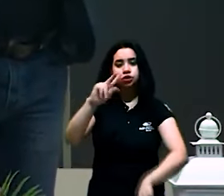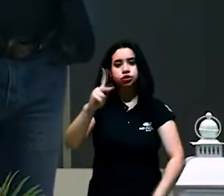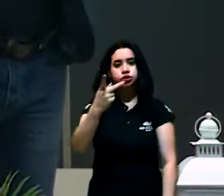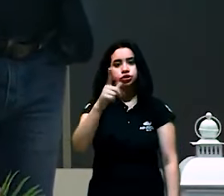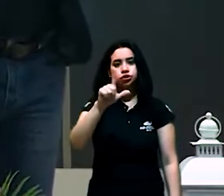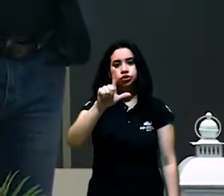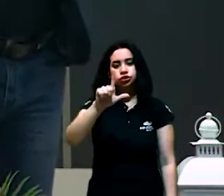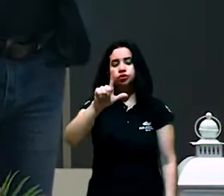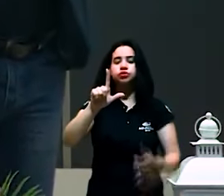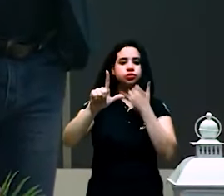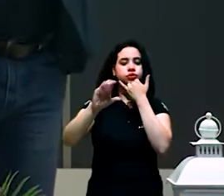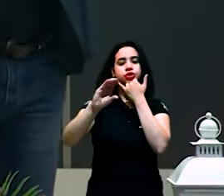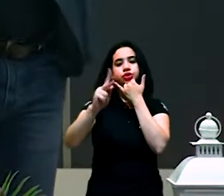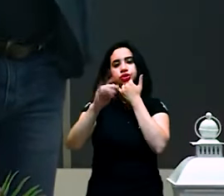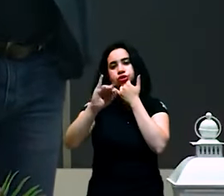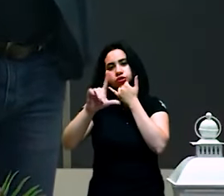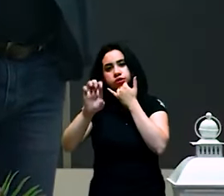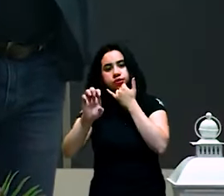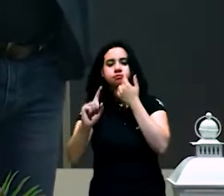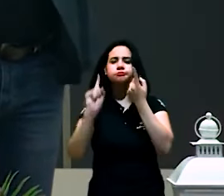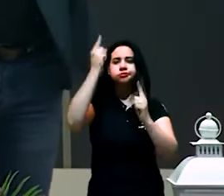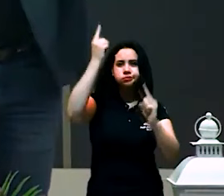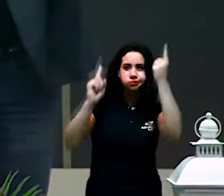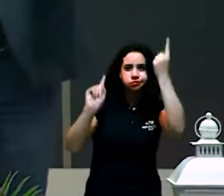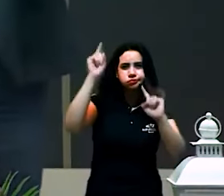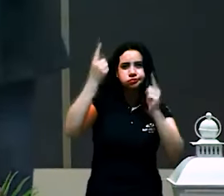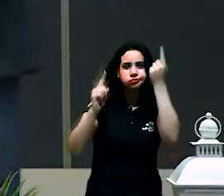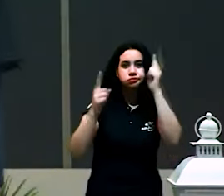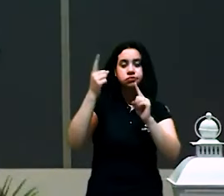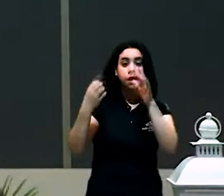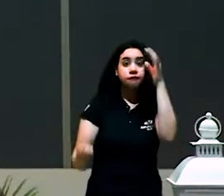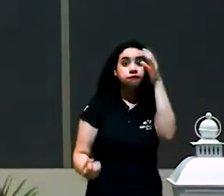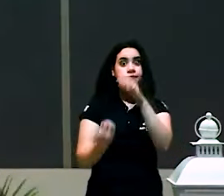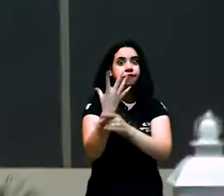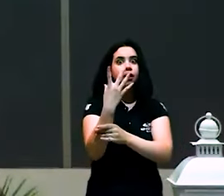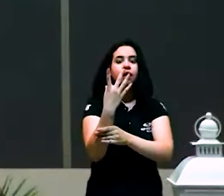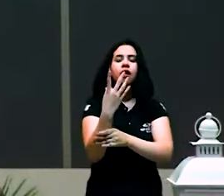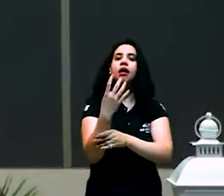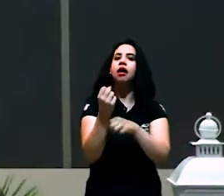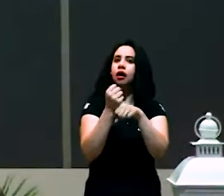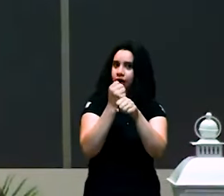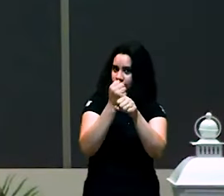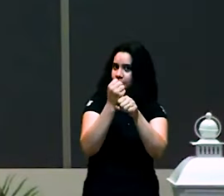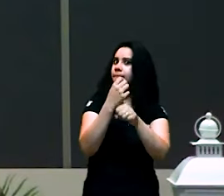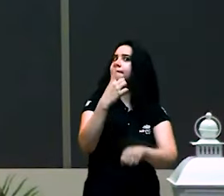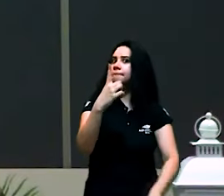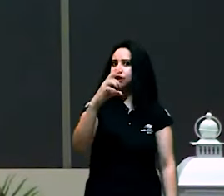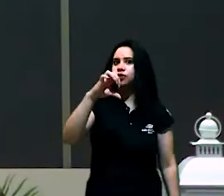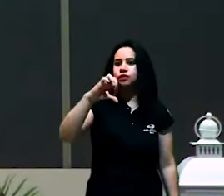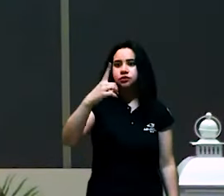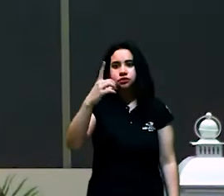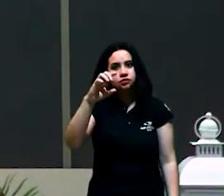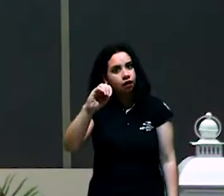Chegou com o fogo de Azusa, do Espírito Santo. Fundou a igreja